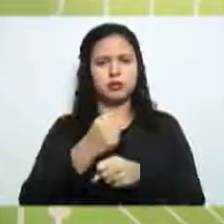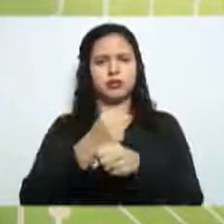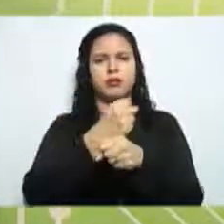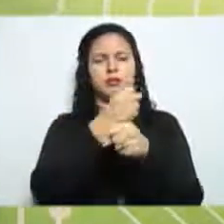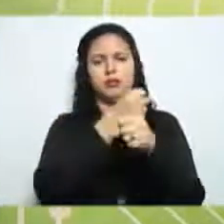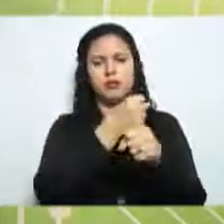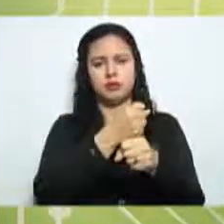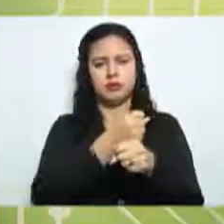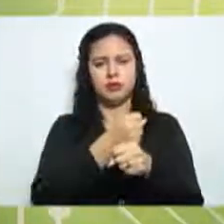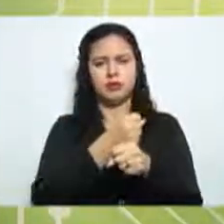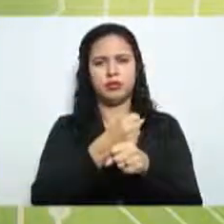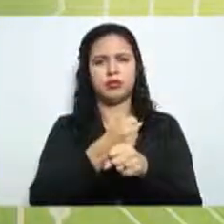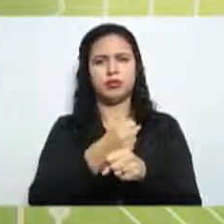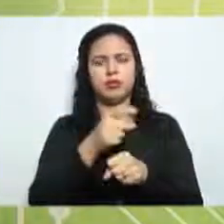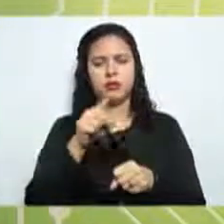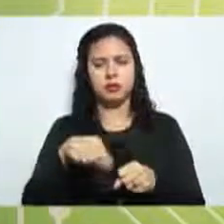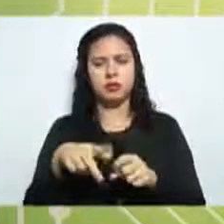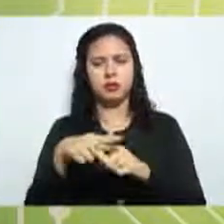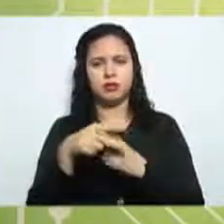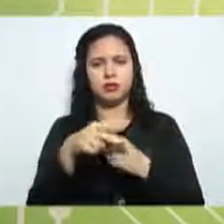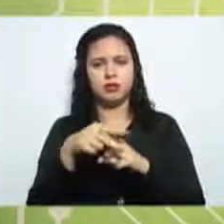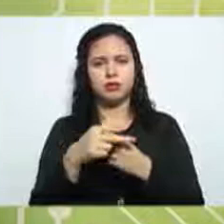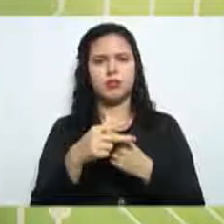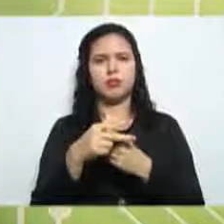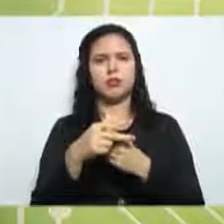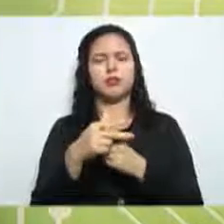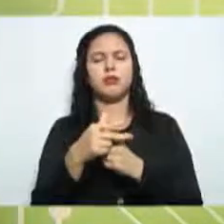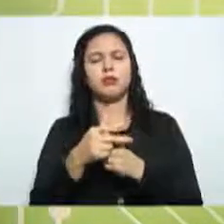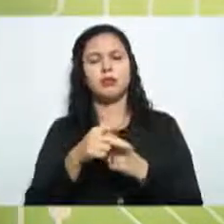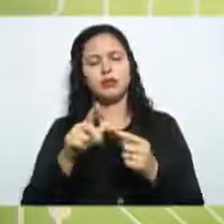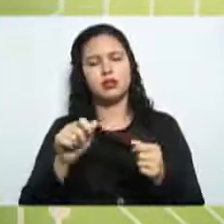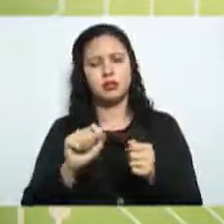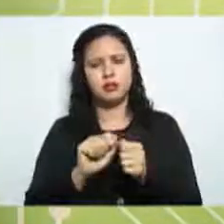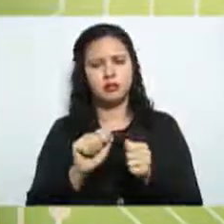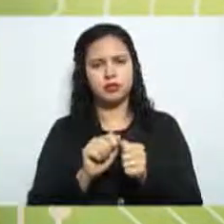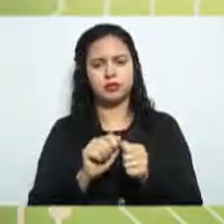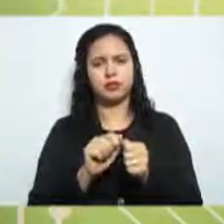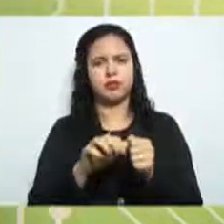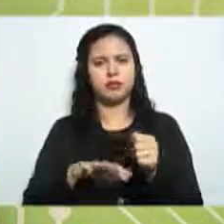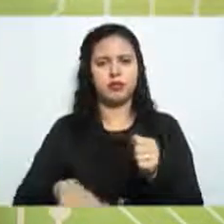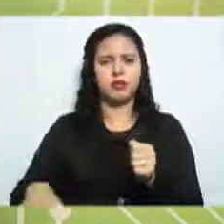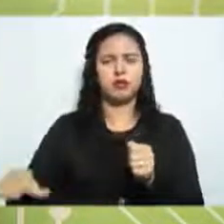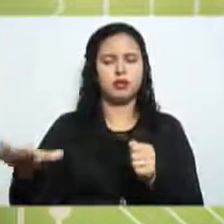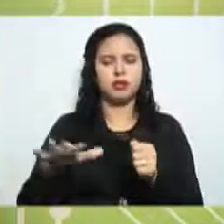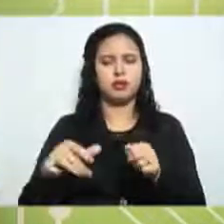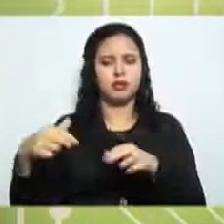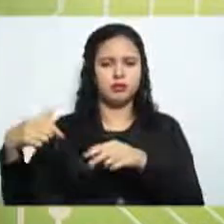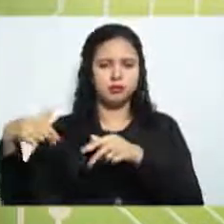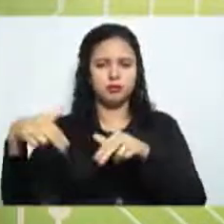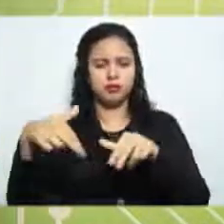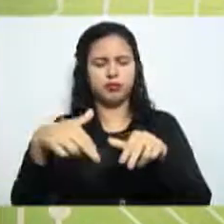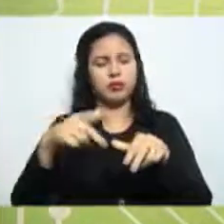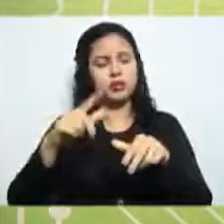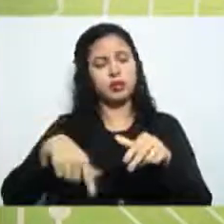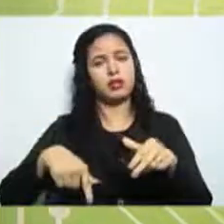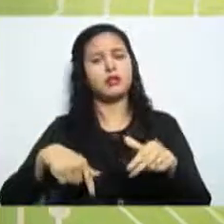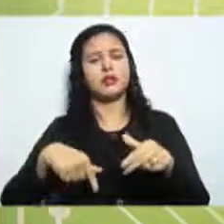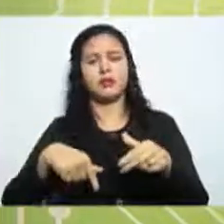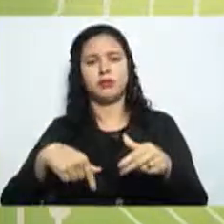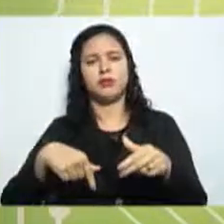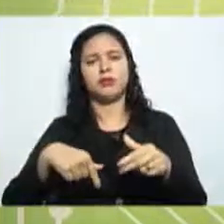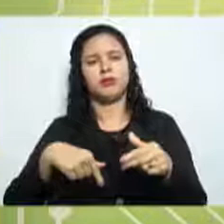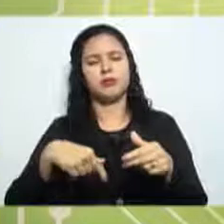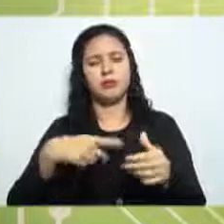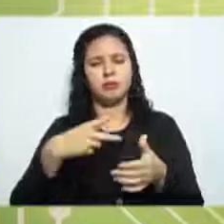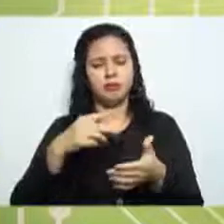fazer uma canalização de um riozinho que tinha por ali, para fazer uma área de caminhada. Isso aí é um exemplo de falha das políticas